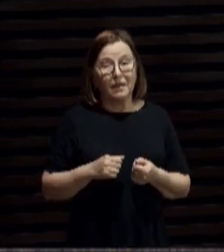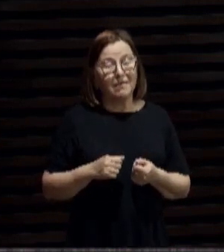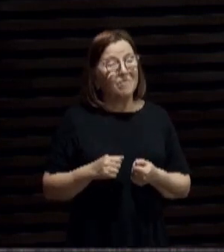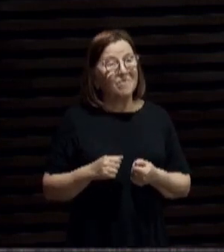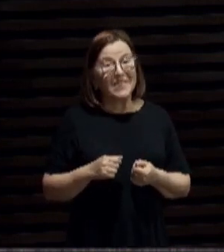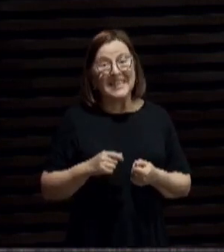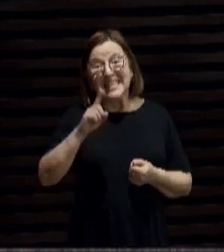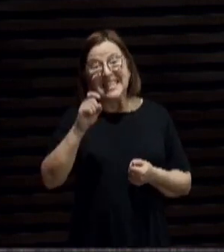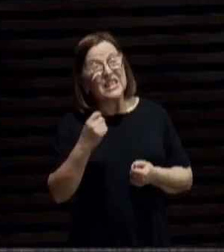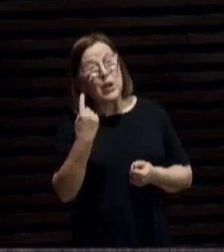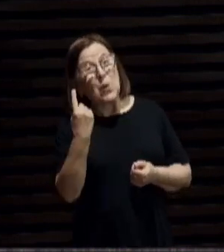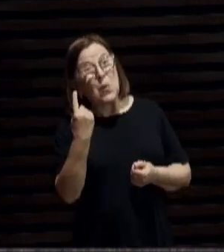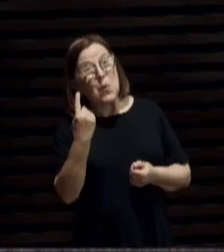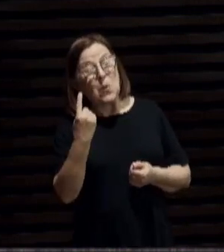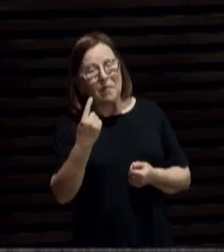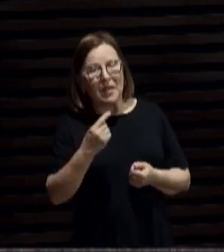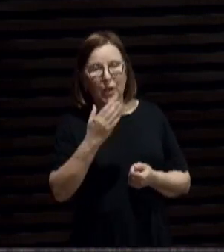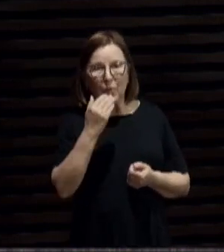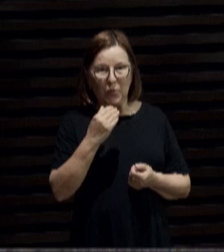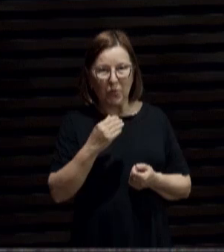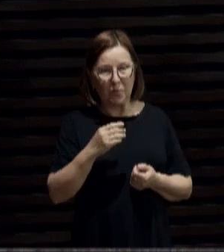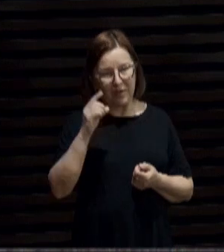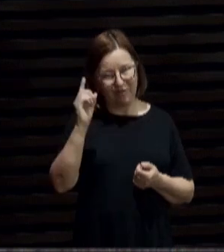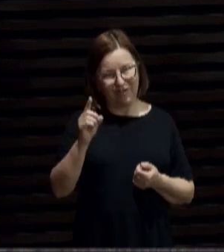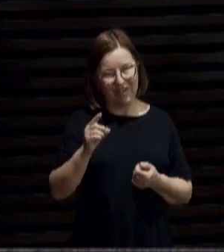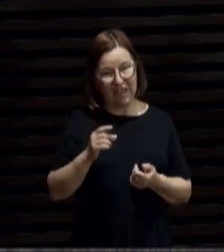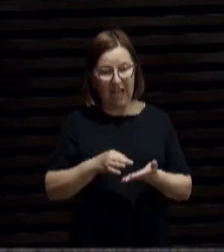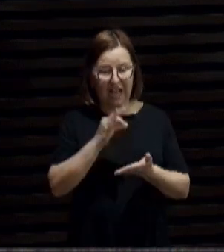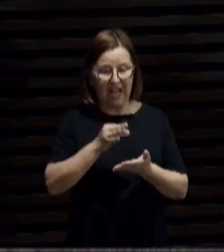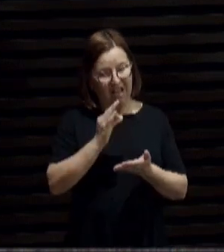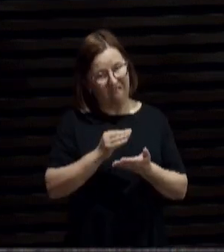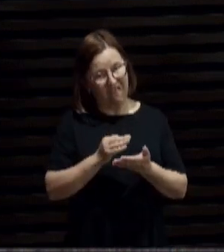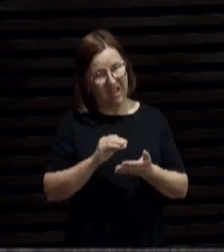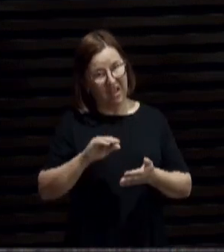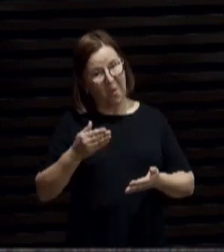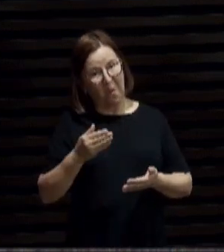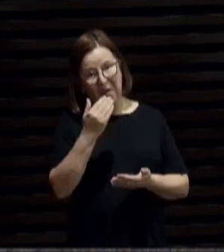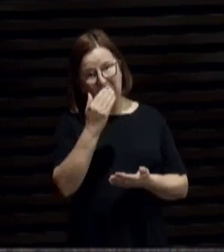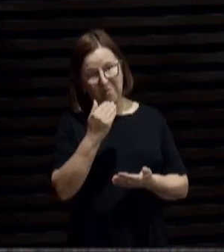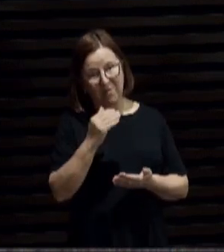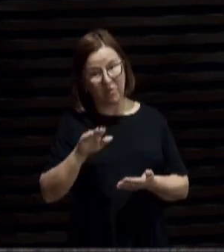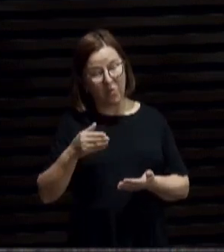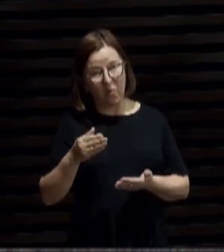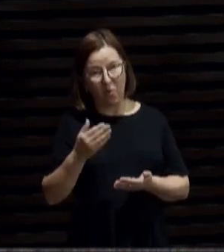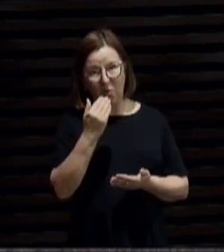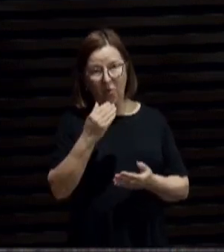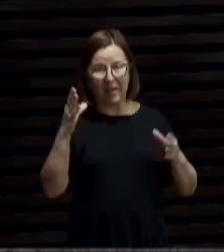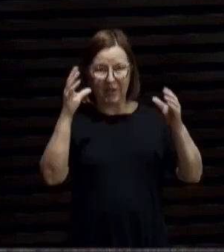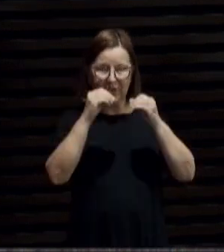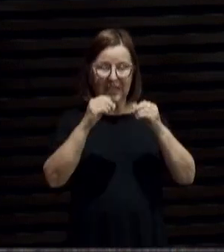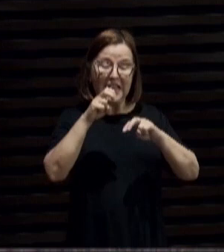Pelo menos uma, ou café da manhã, ou almoço, ou jantar. Sentem juntos e